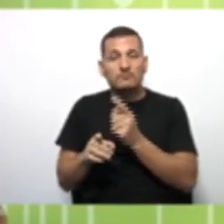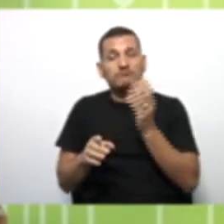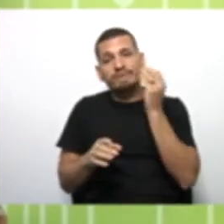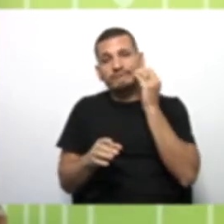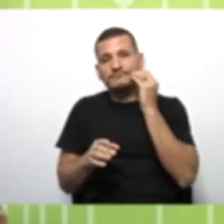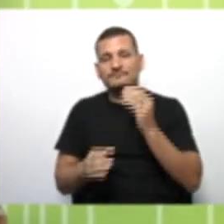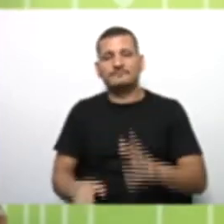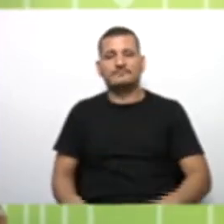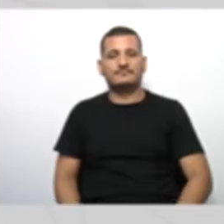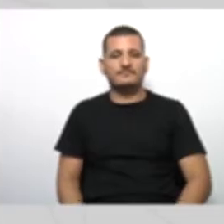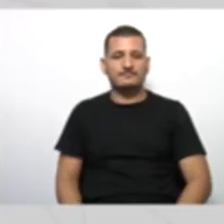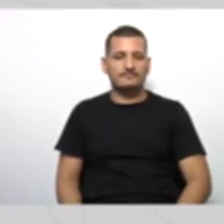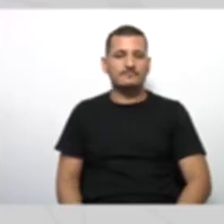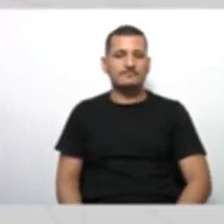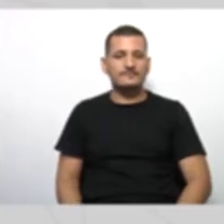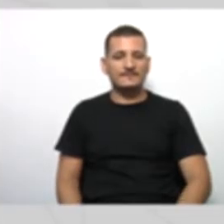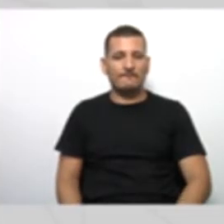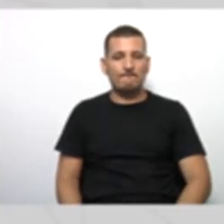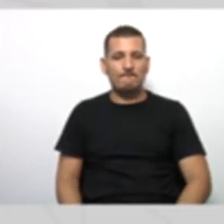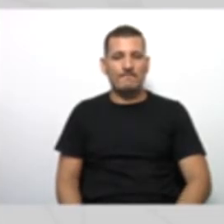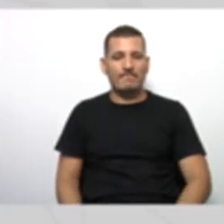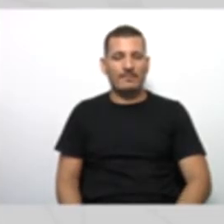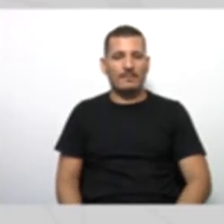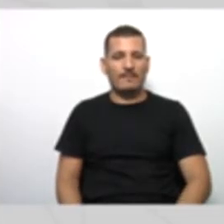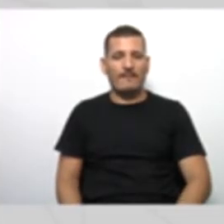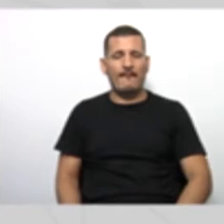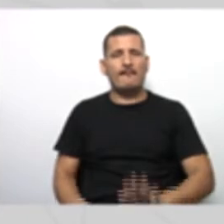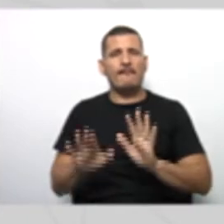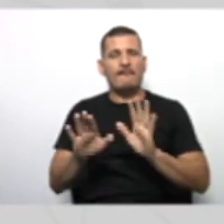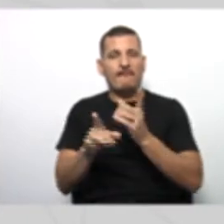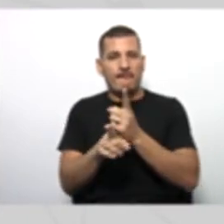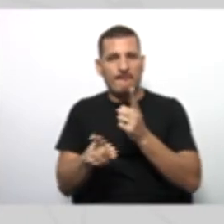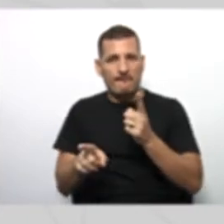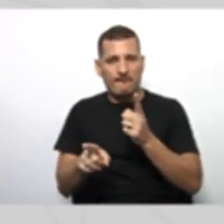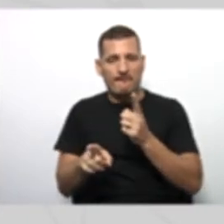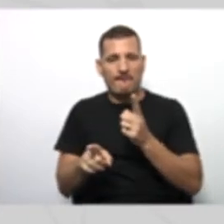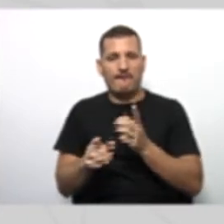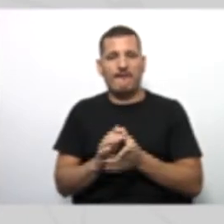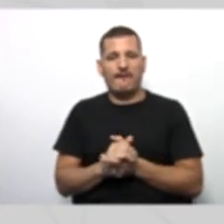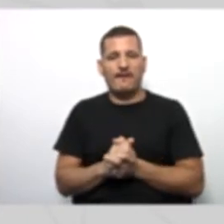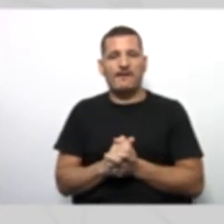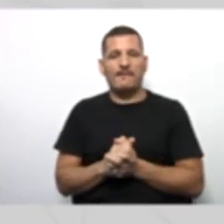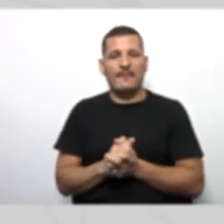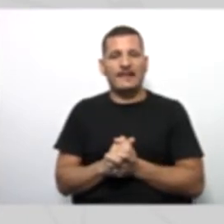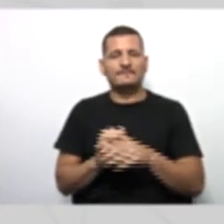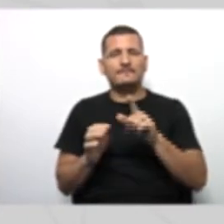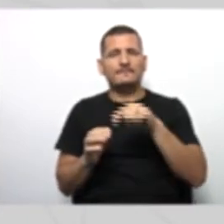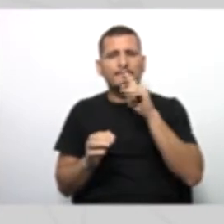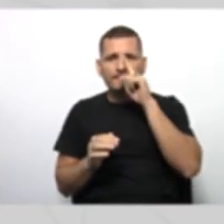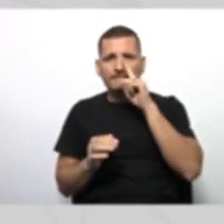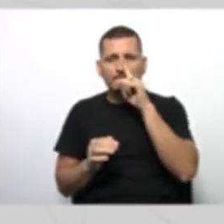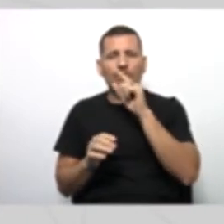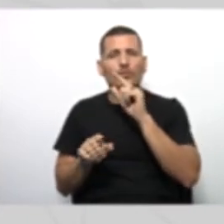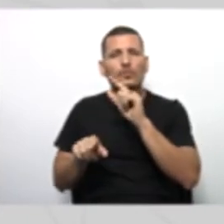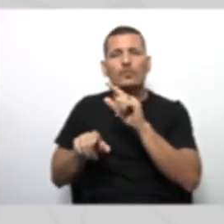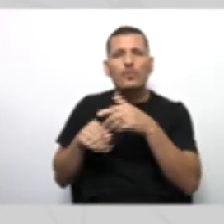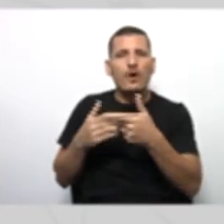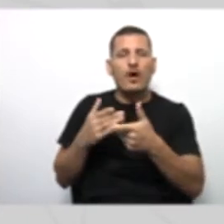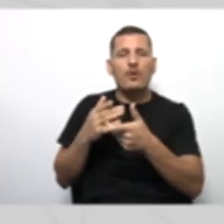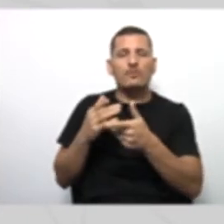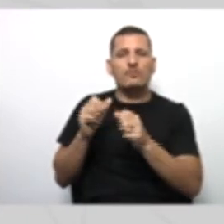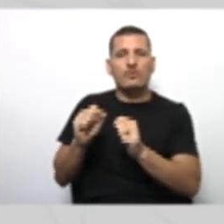entrar nelas, porque ficou faltando 2 assuntos aqui e a gente precisa passar para não ficar essa aula incompleta, ok? Então,